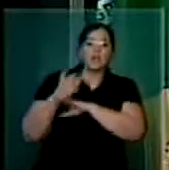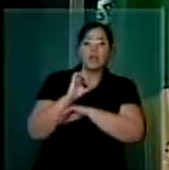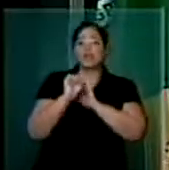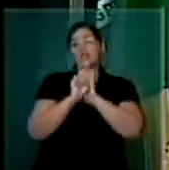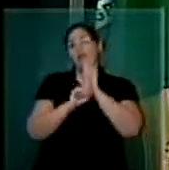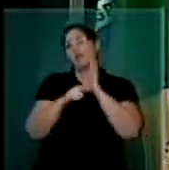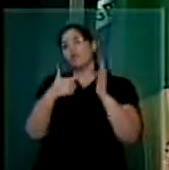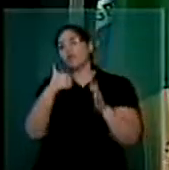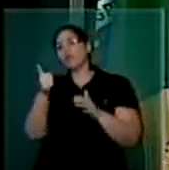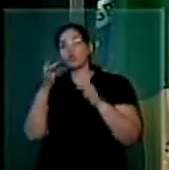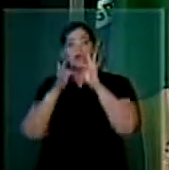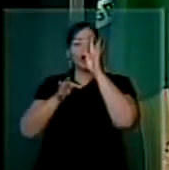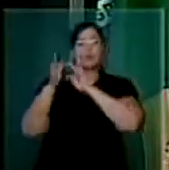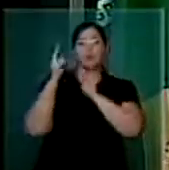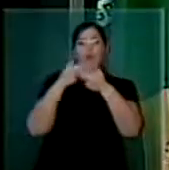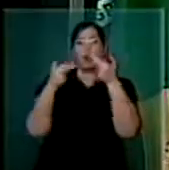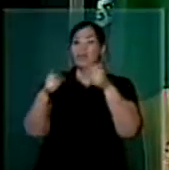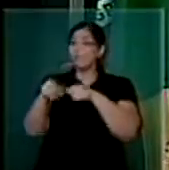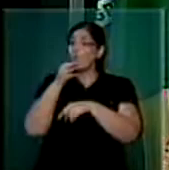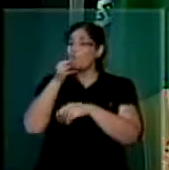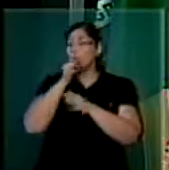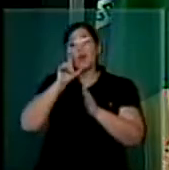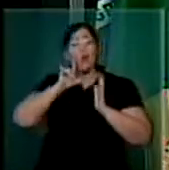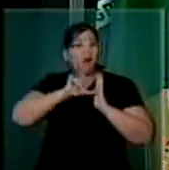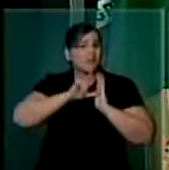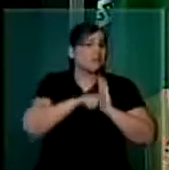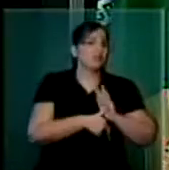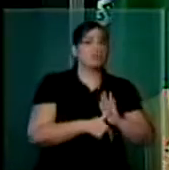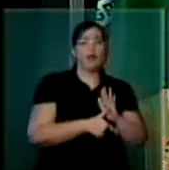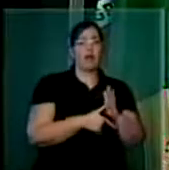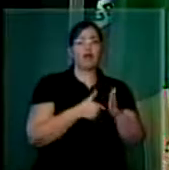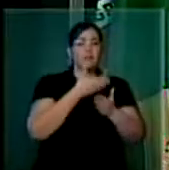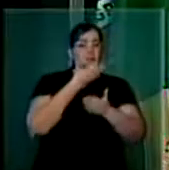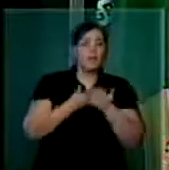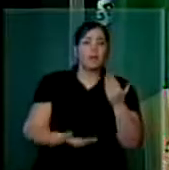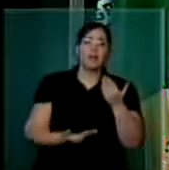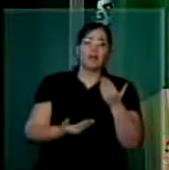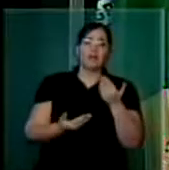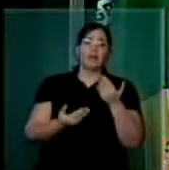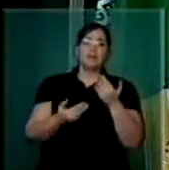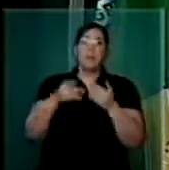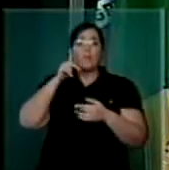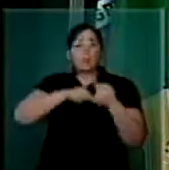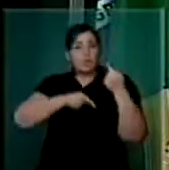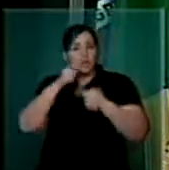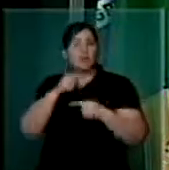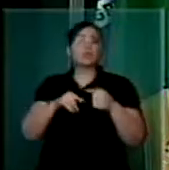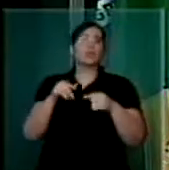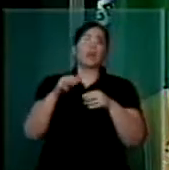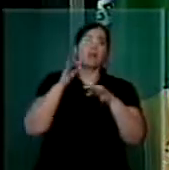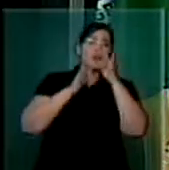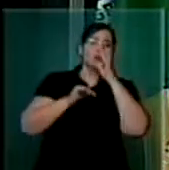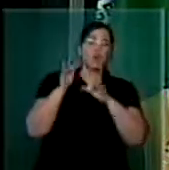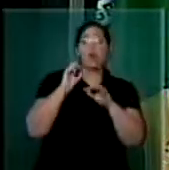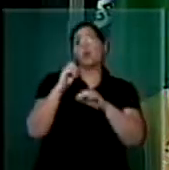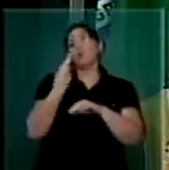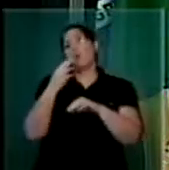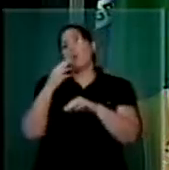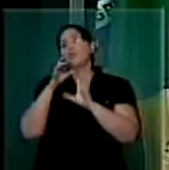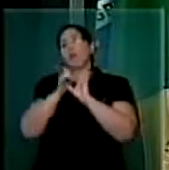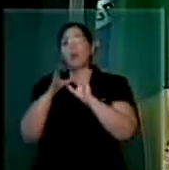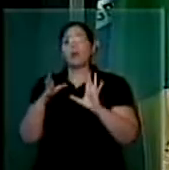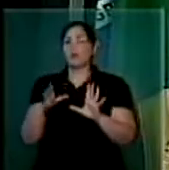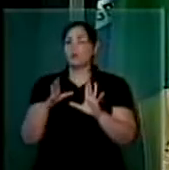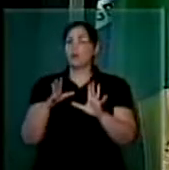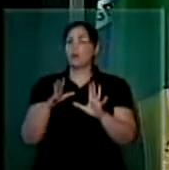é uma posição atrasada tecnologicamente, política e democraticamente. Vocês falam para